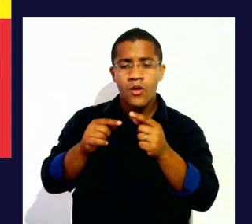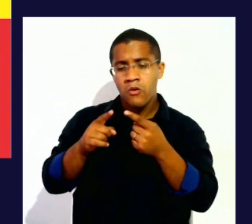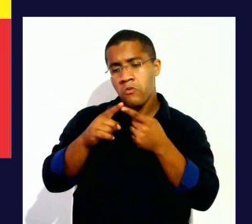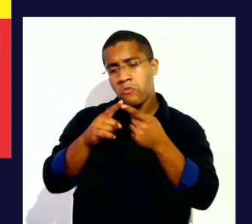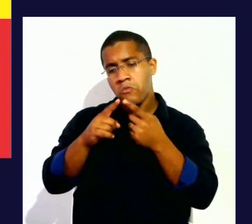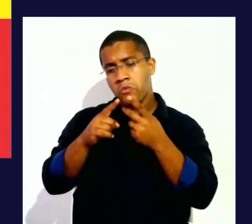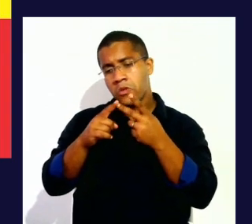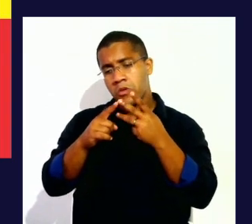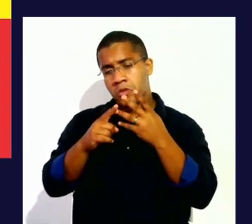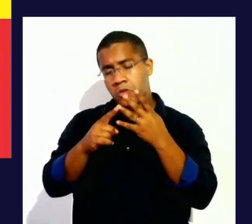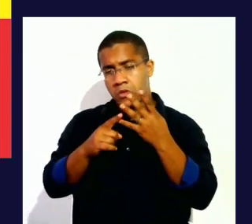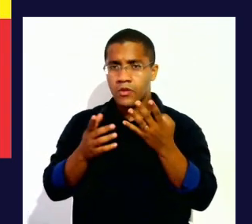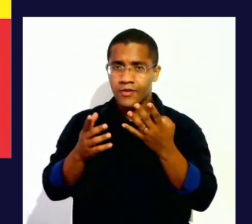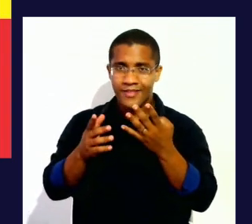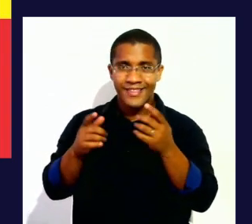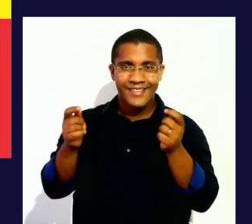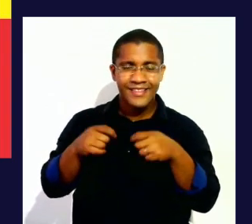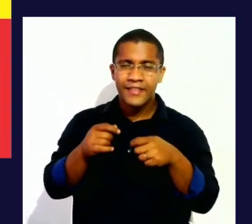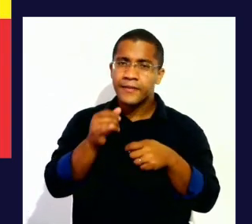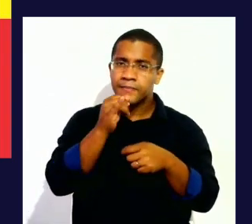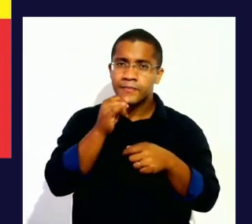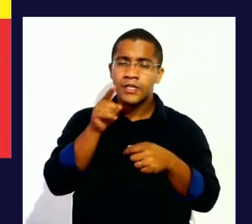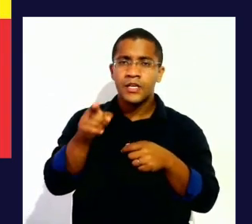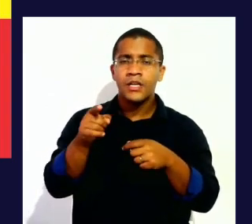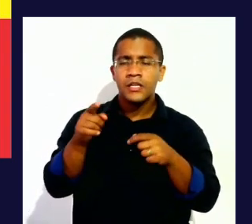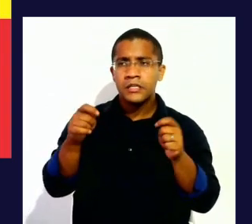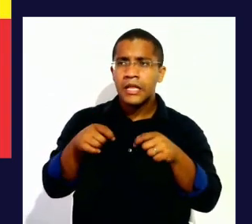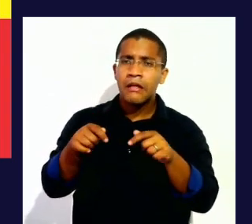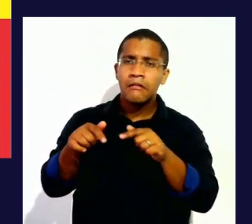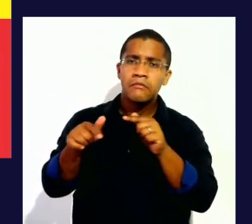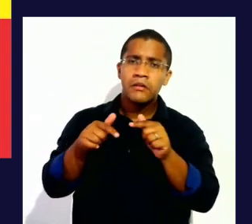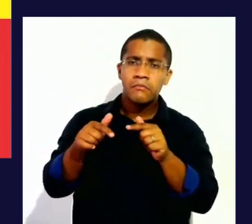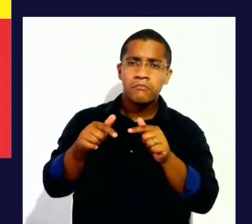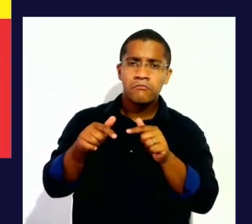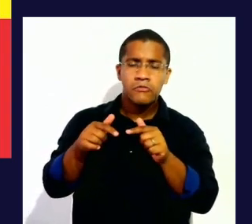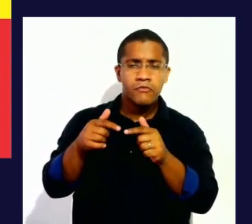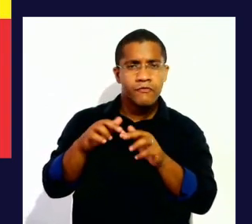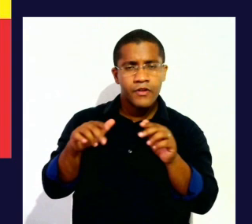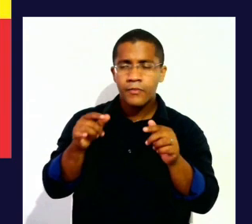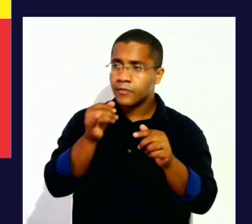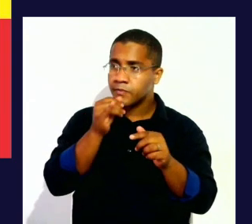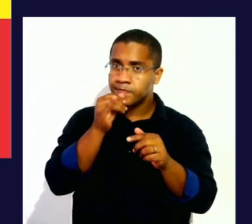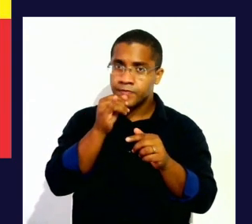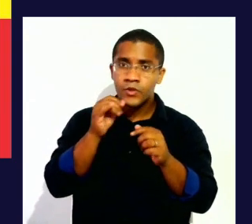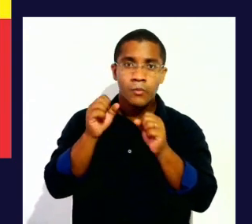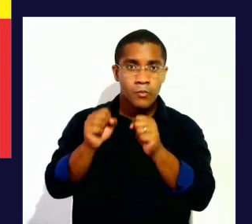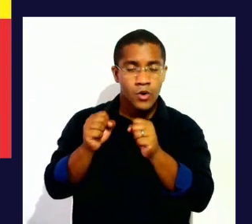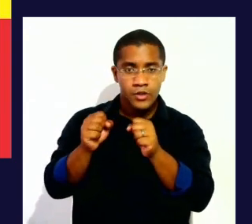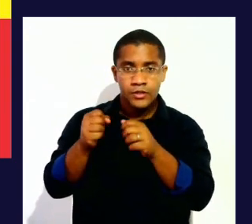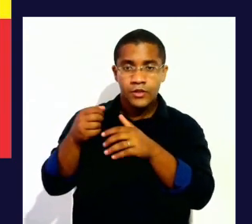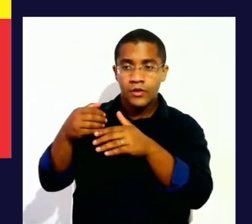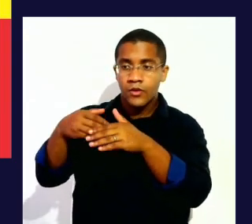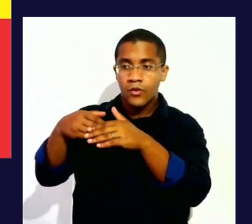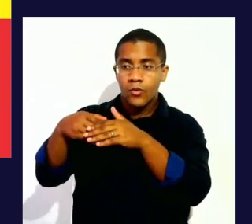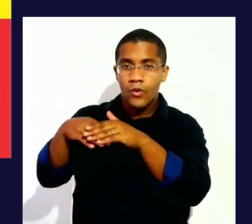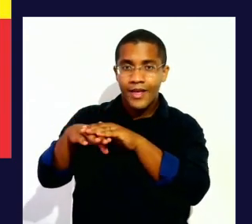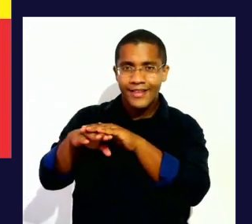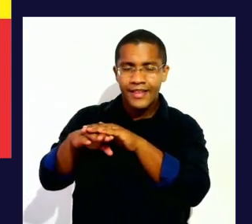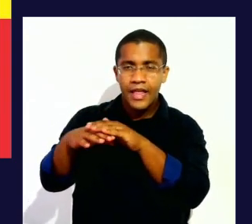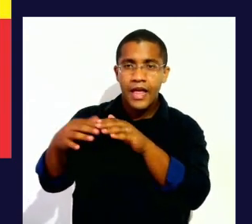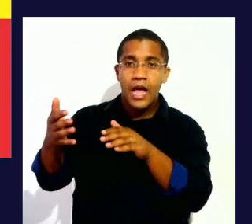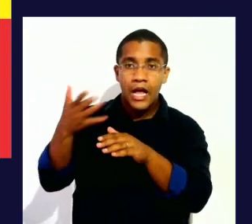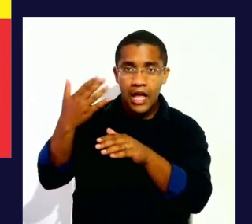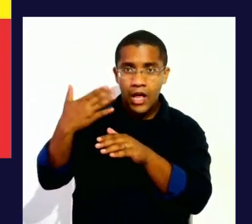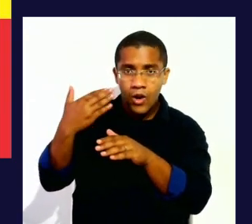seguintes funções. Isso quer dizer o quê? Ele vai ter várias funções, como, por exemplo, reduzir a perda ou ganho